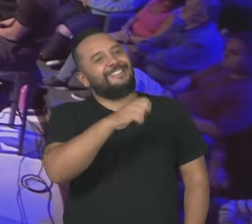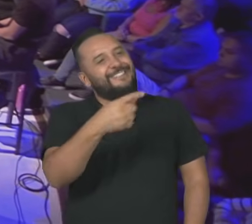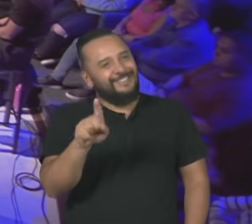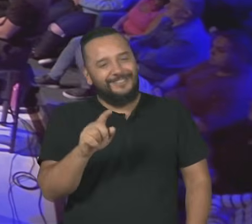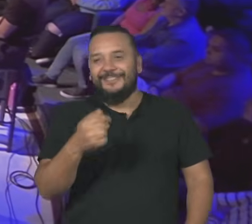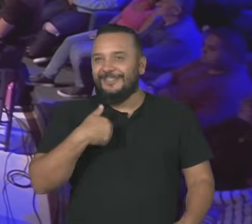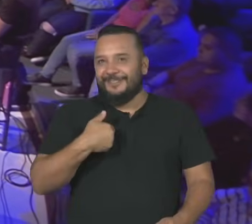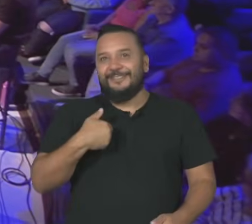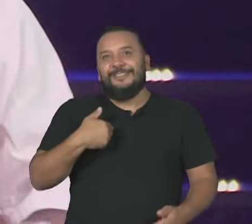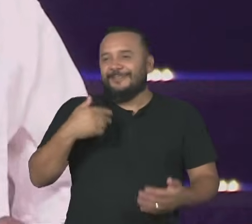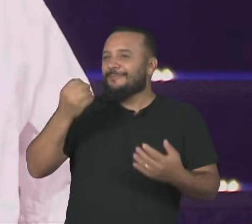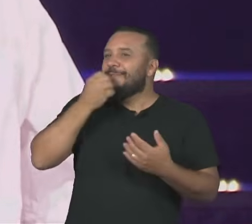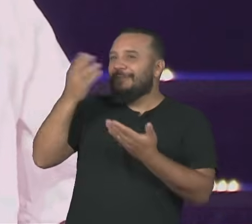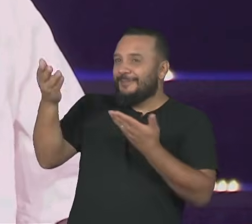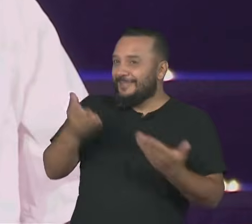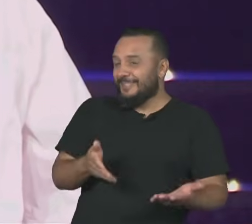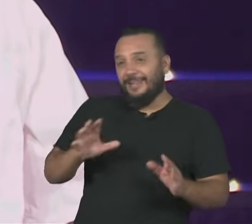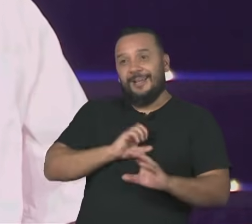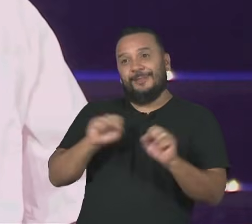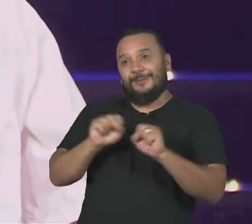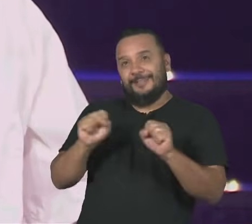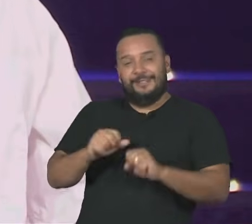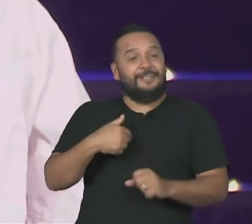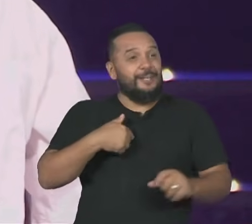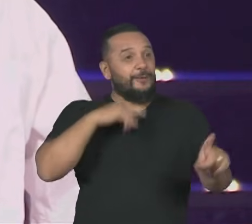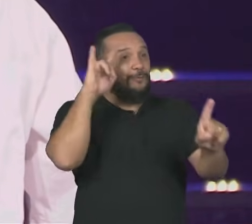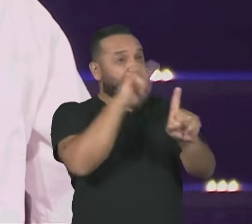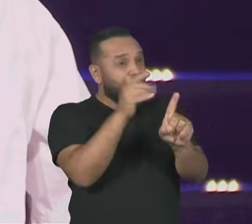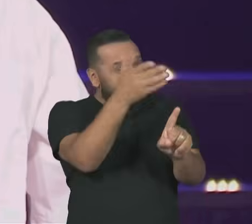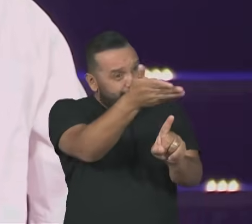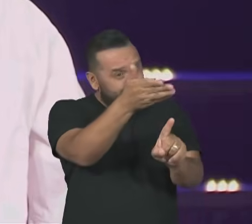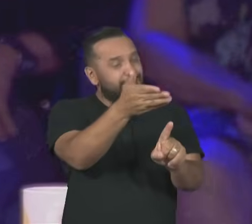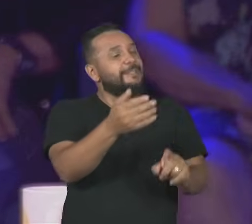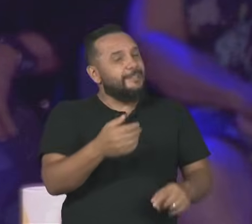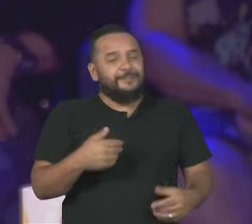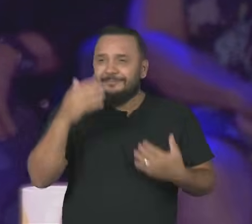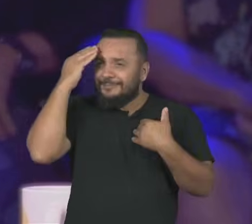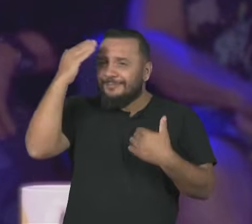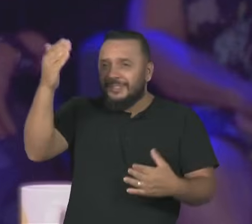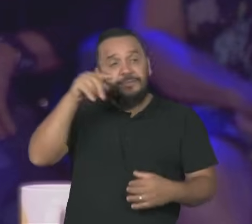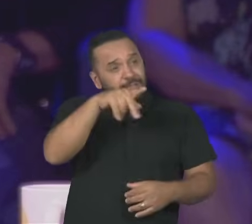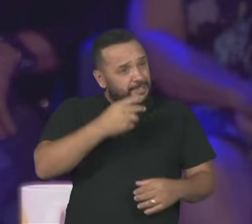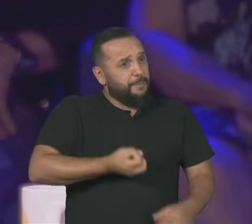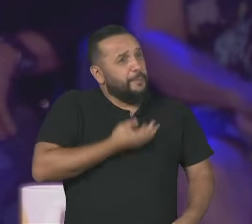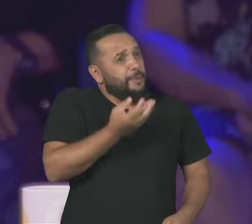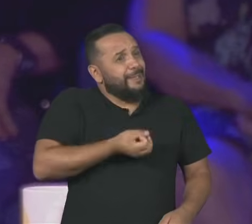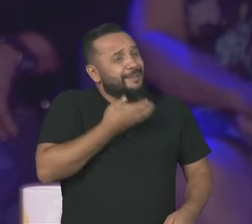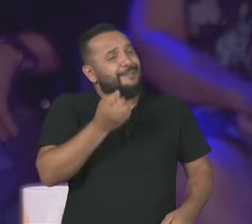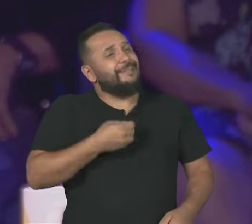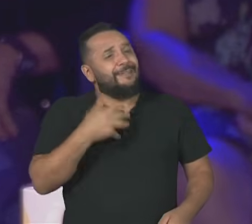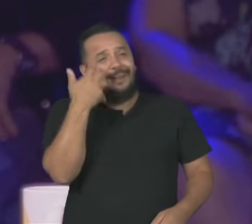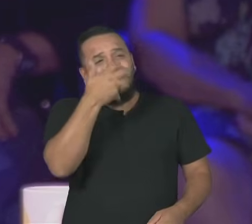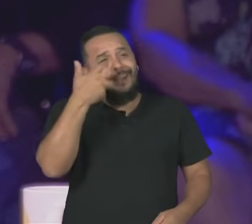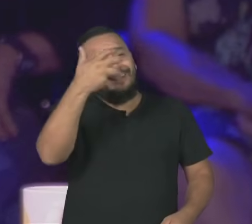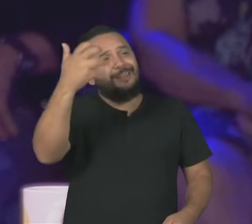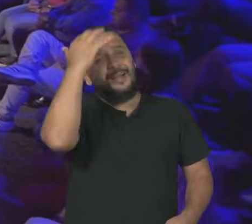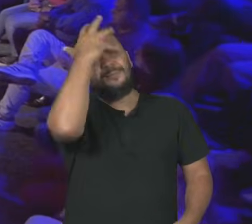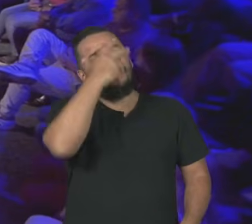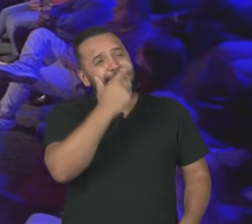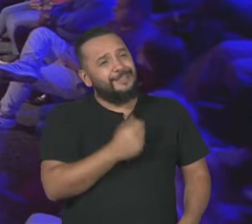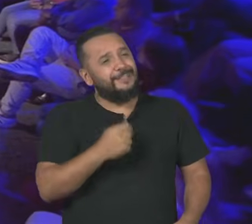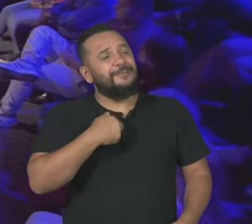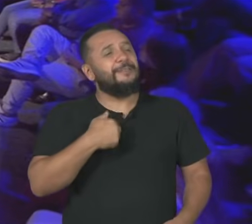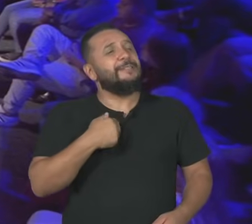pelo convite, adorei. Tô Sou adorando seu já. fã. Muito obrigado, Acho que cara. você tem uma poesia para cantar, tem uma coisa tão bonita assim que você faz